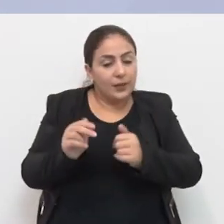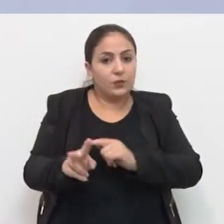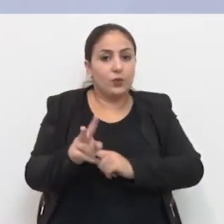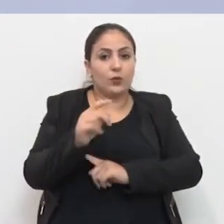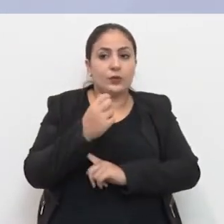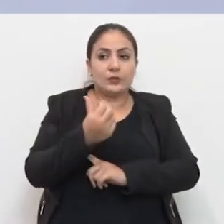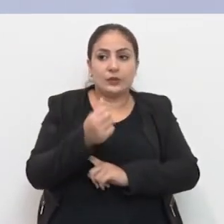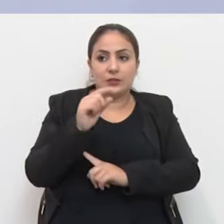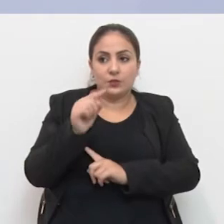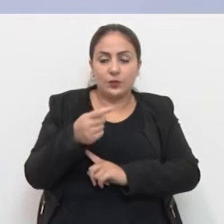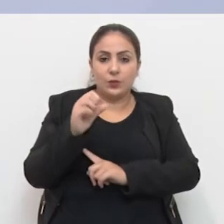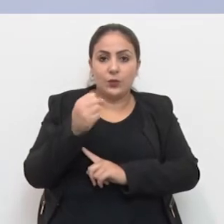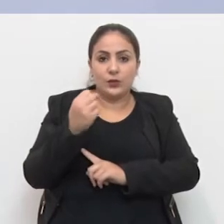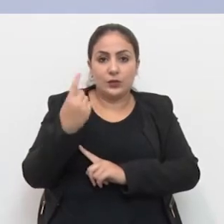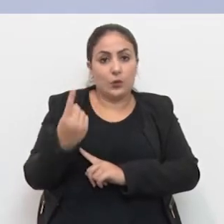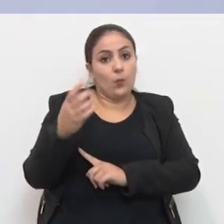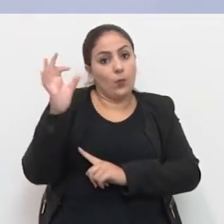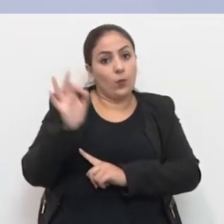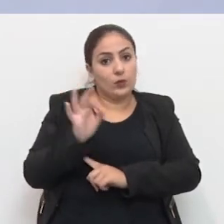de